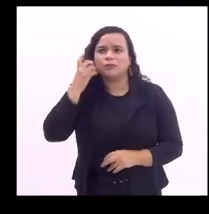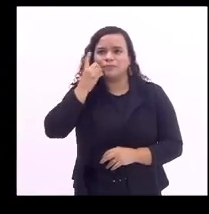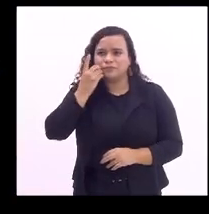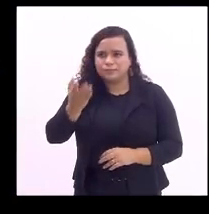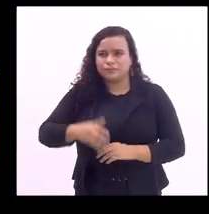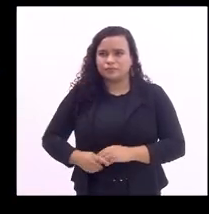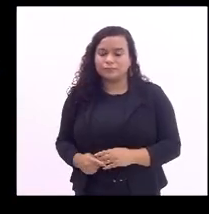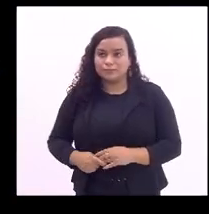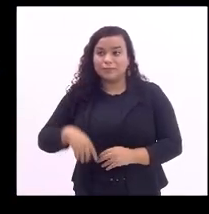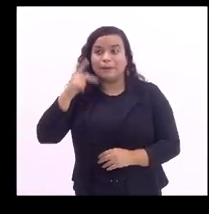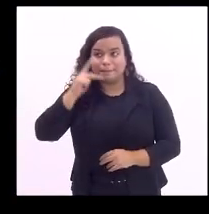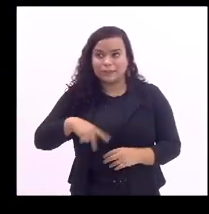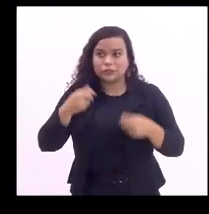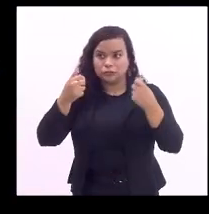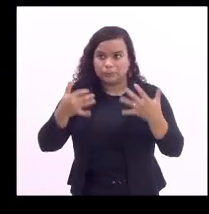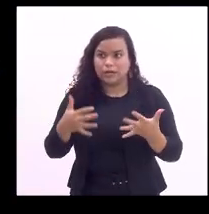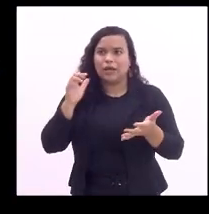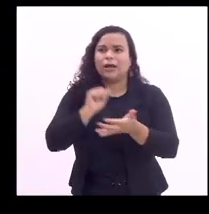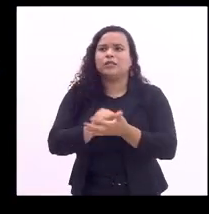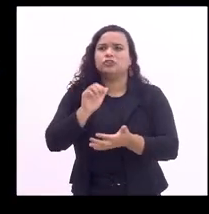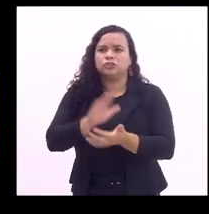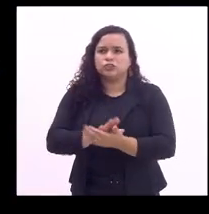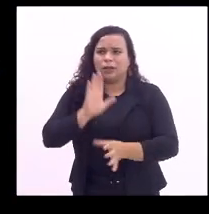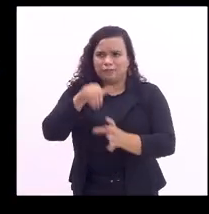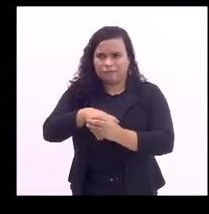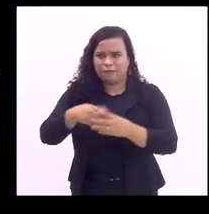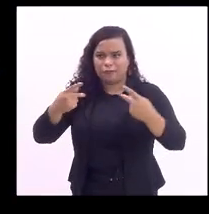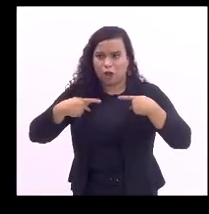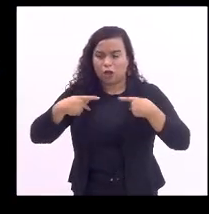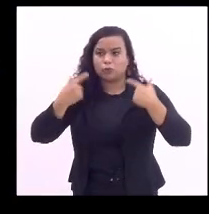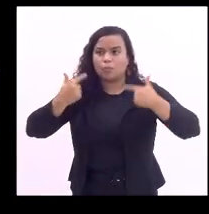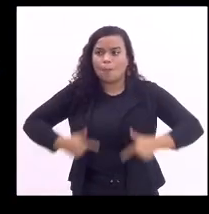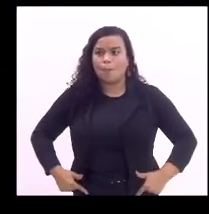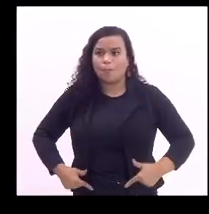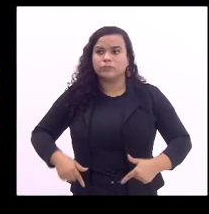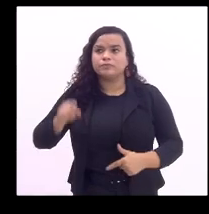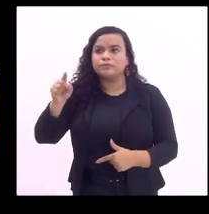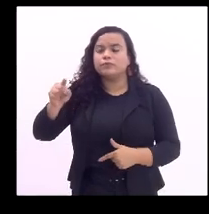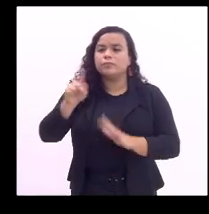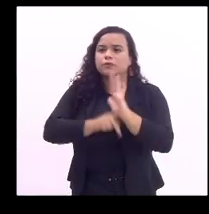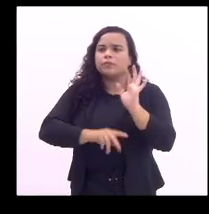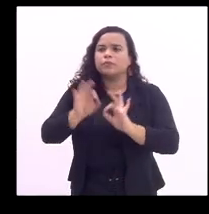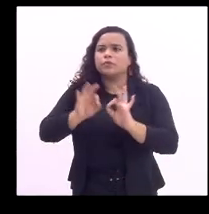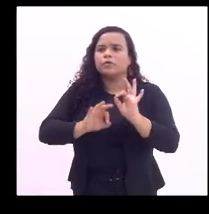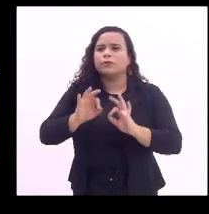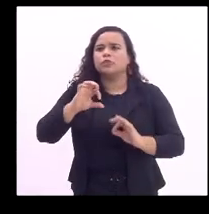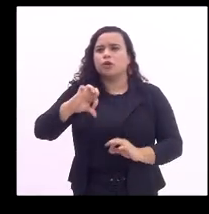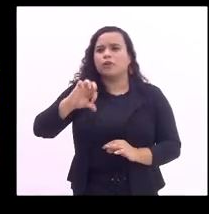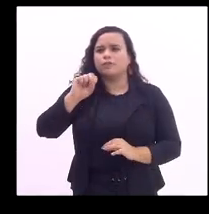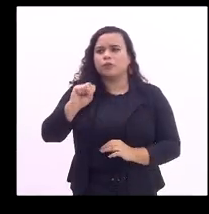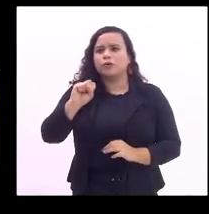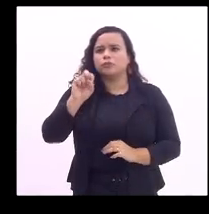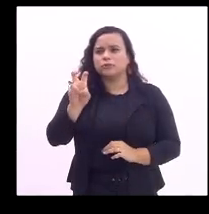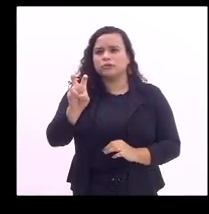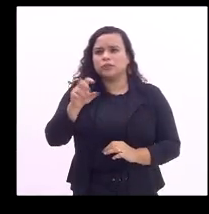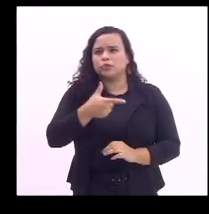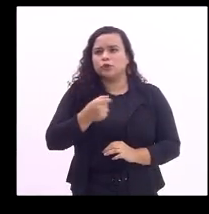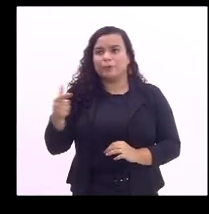Presidente, é só registrar o meu voto de abstenção no projeto 985 de 2022, por favor.